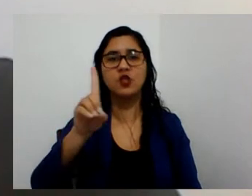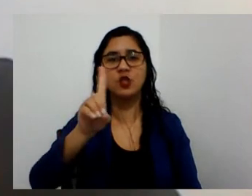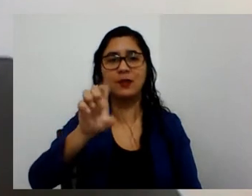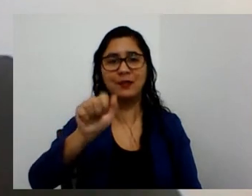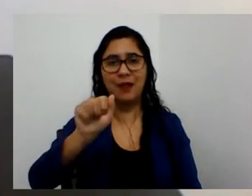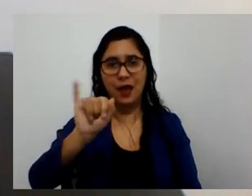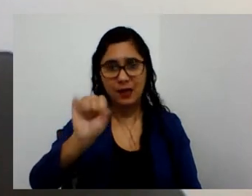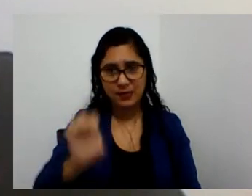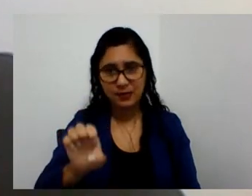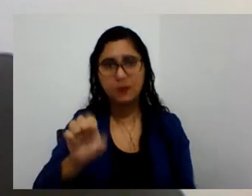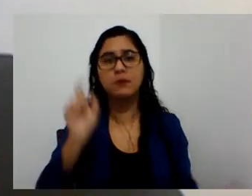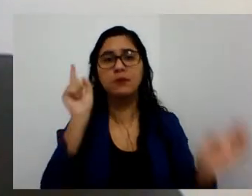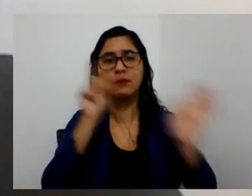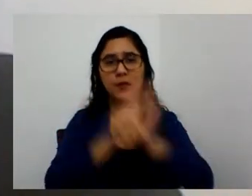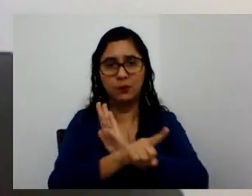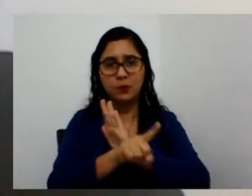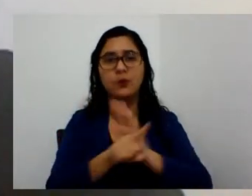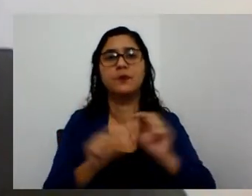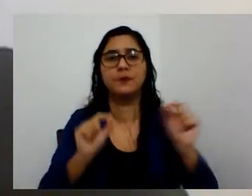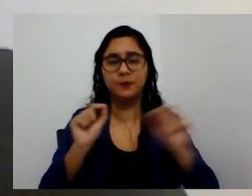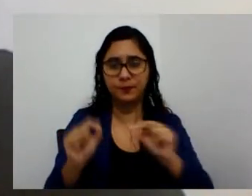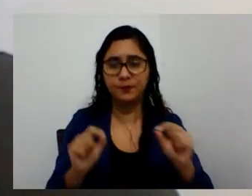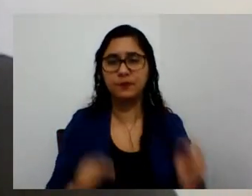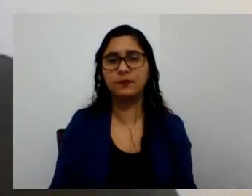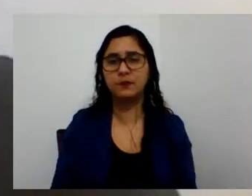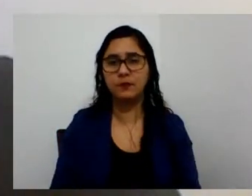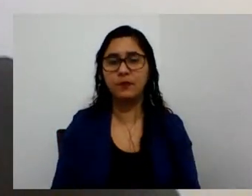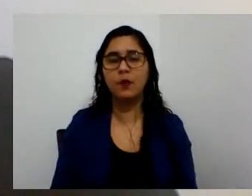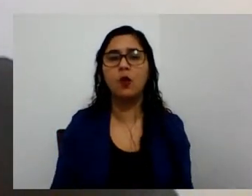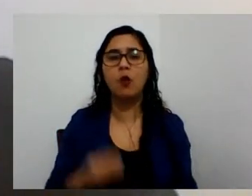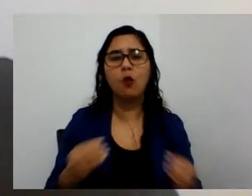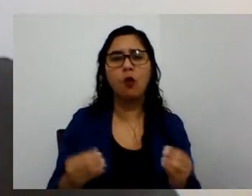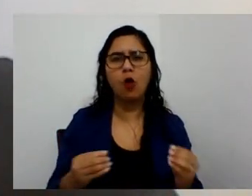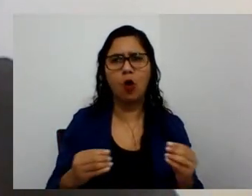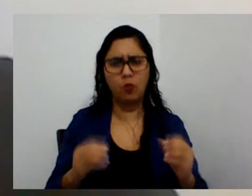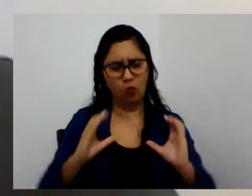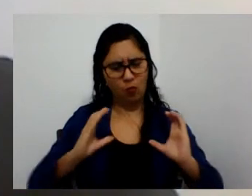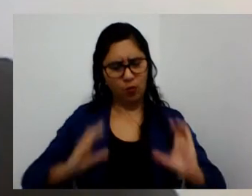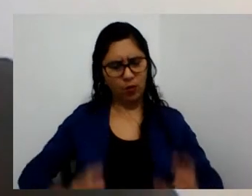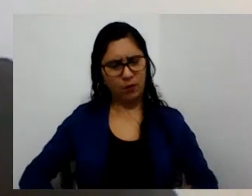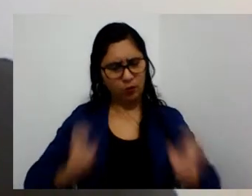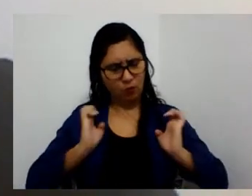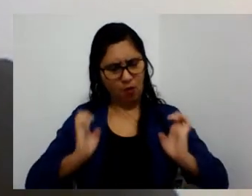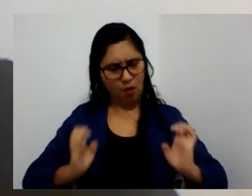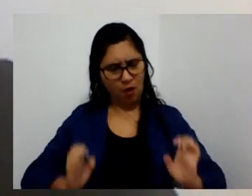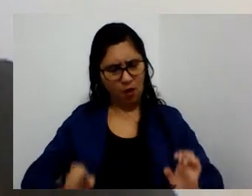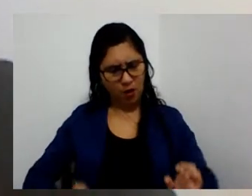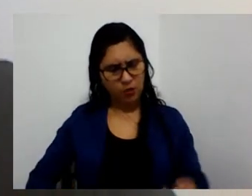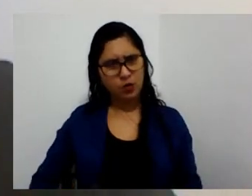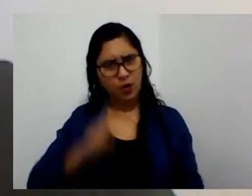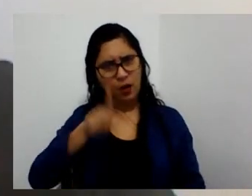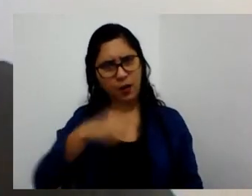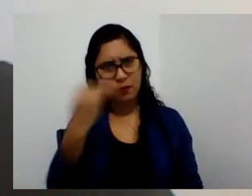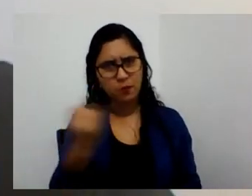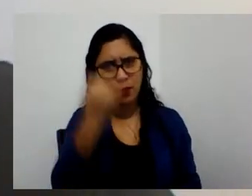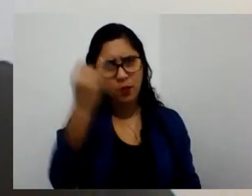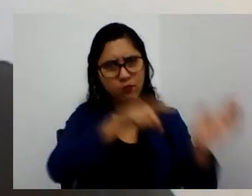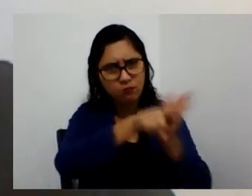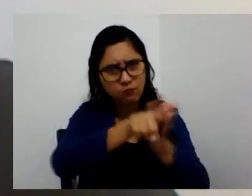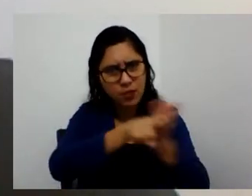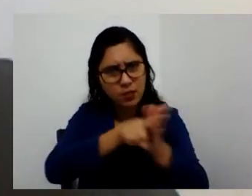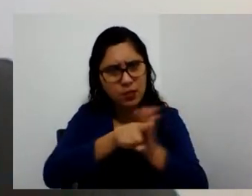questão: a conduta eticamente respaldada é central para a pesquisa na